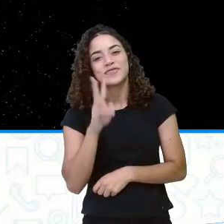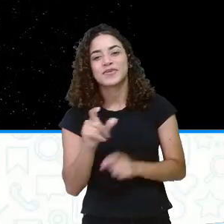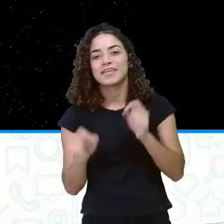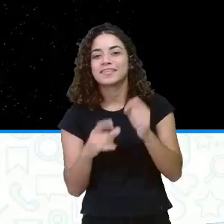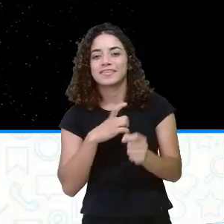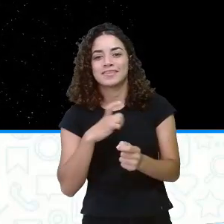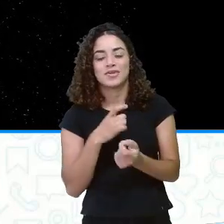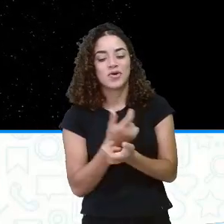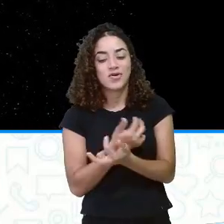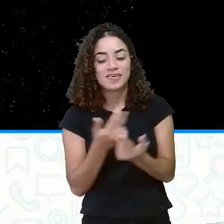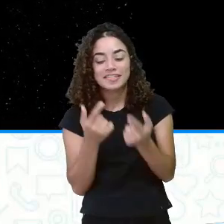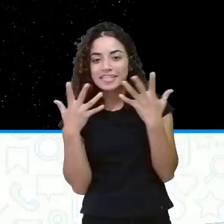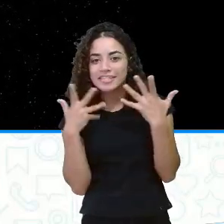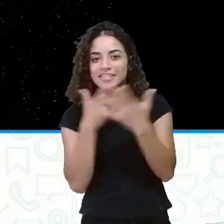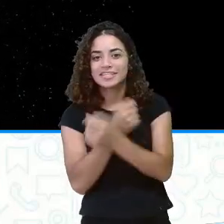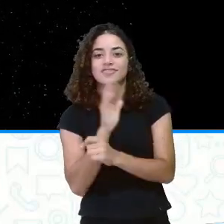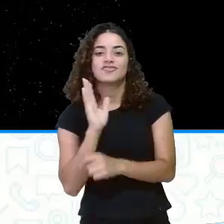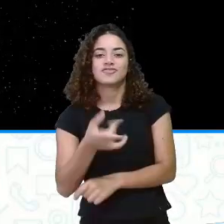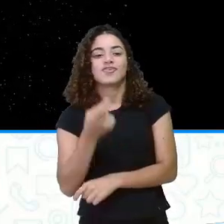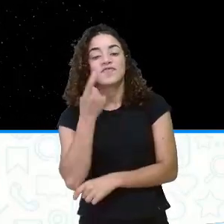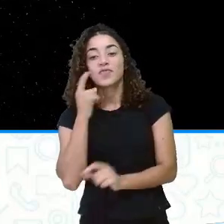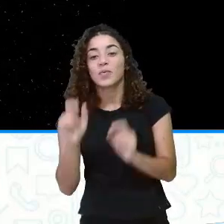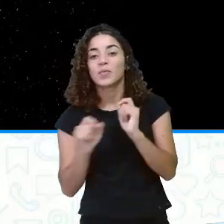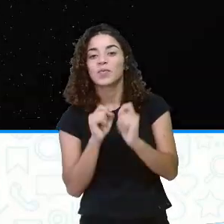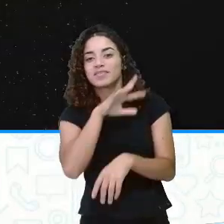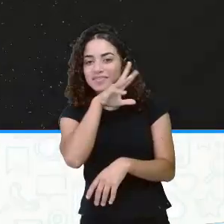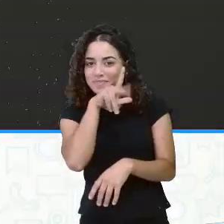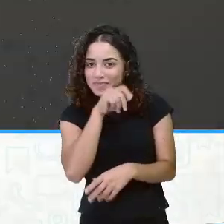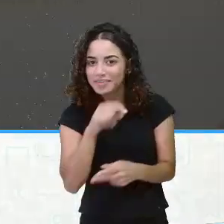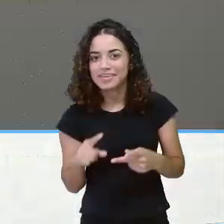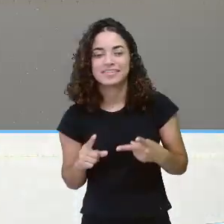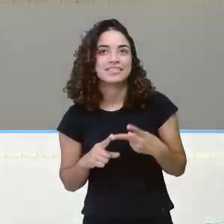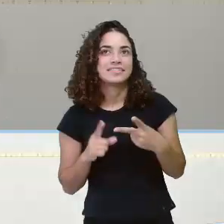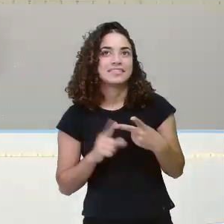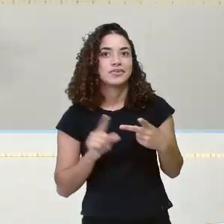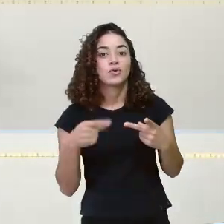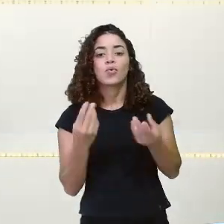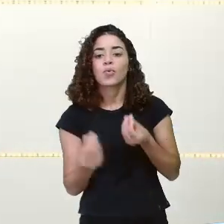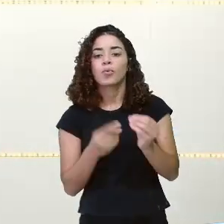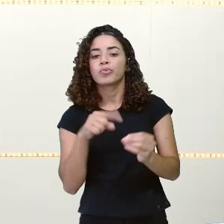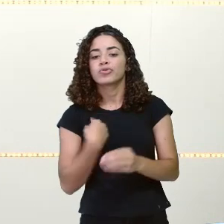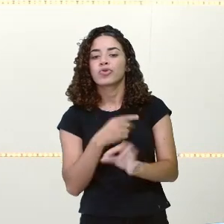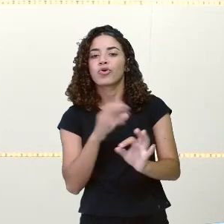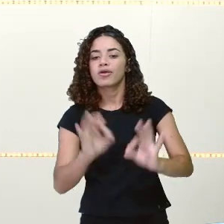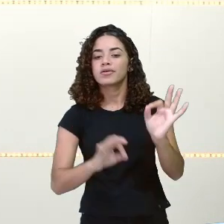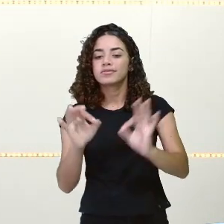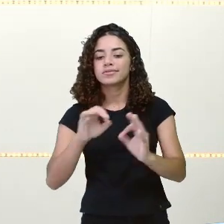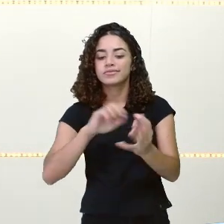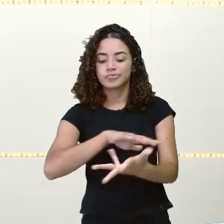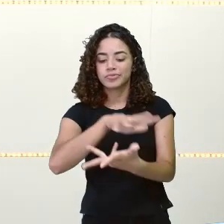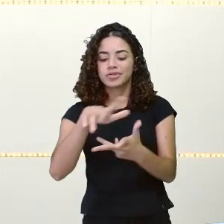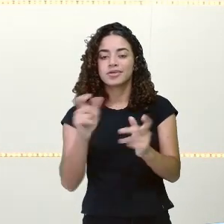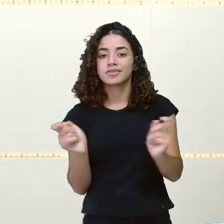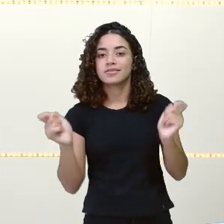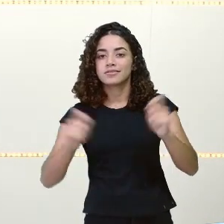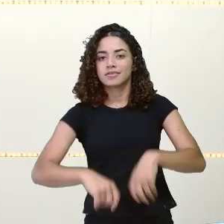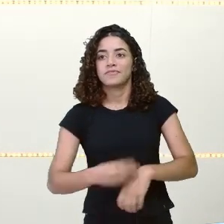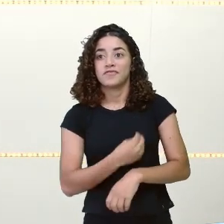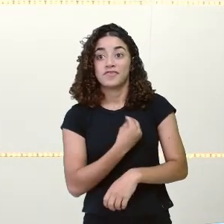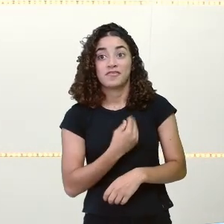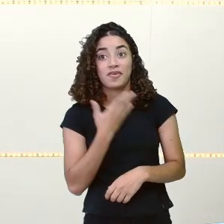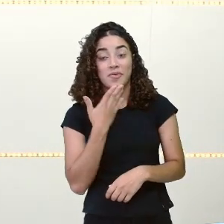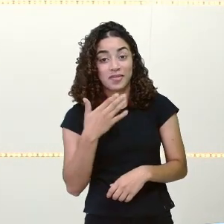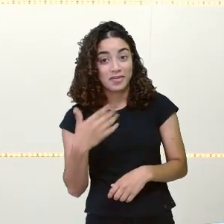lindas aqui, a gente já viu nossos animais fofinhos, a gente já viu como é que a gente organiza esse planeta para a gente poder viver melhor